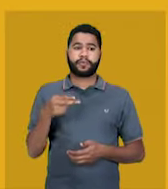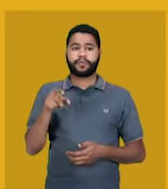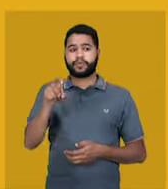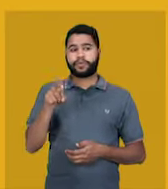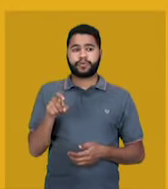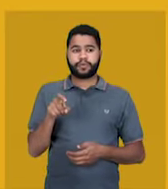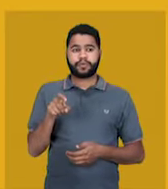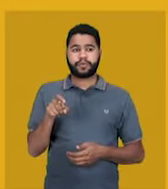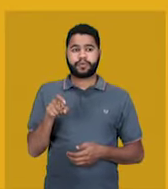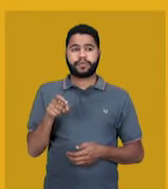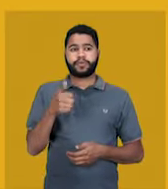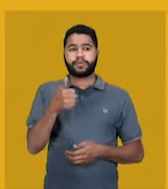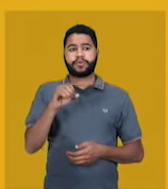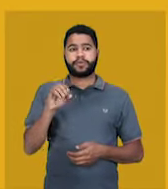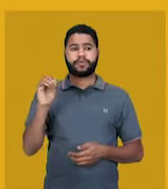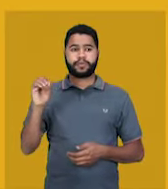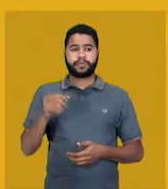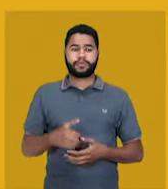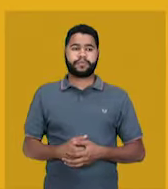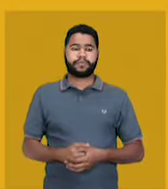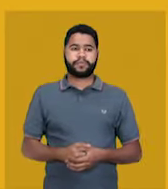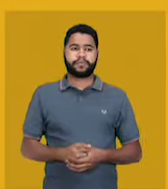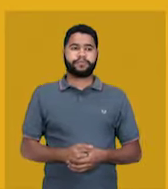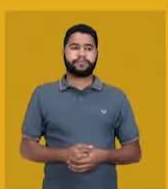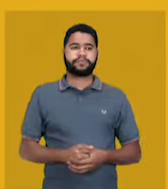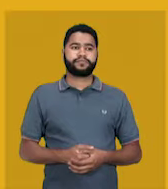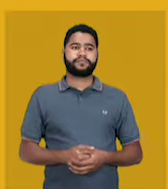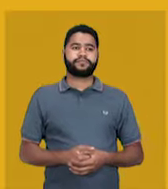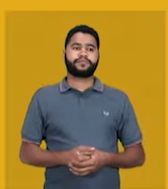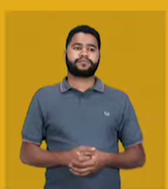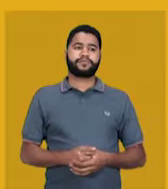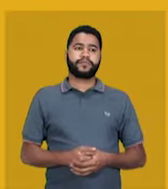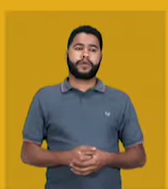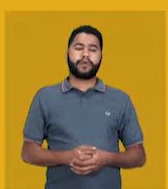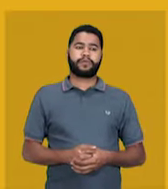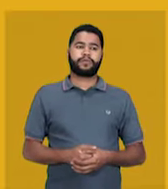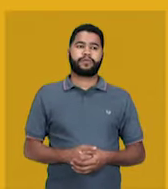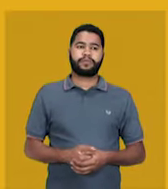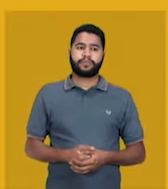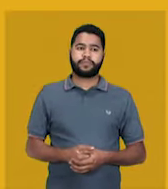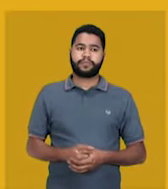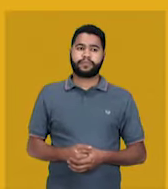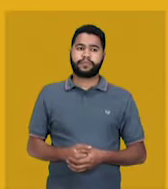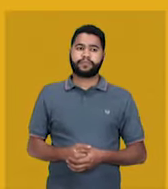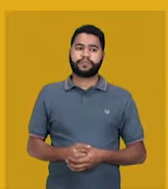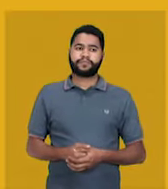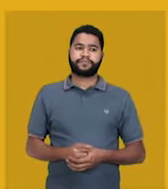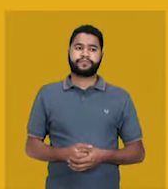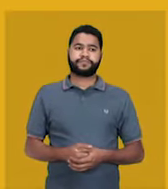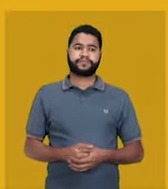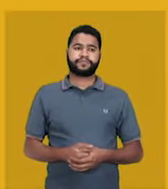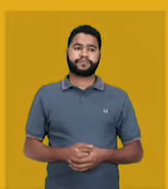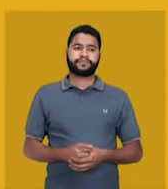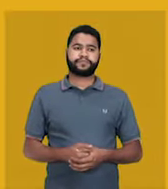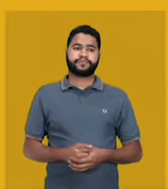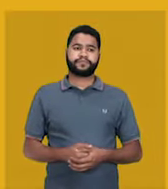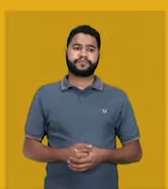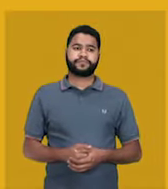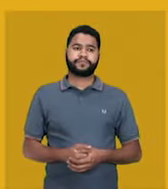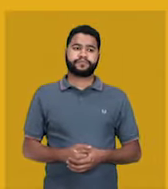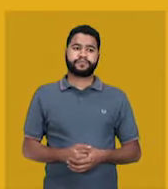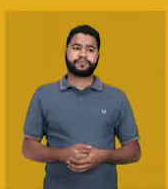x sobre 180. Daí eu vou ter que x vai ser